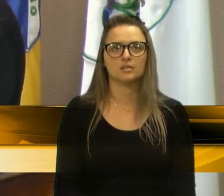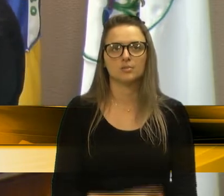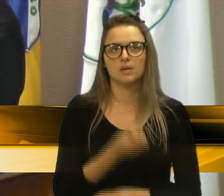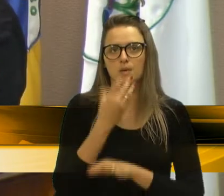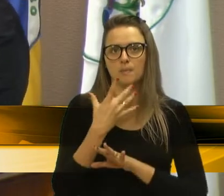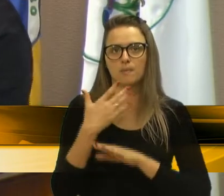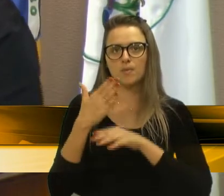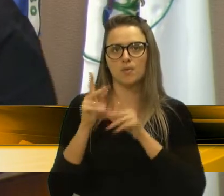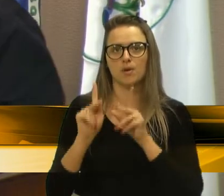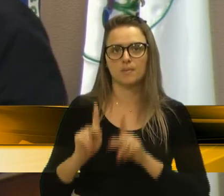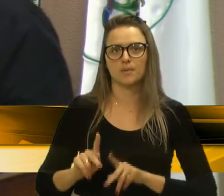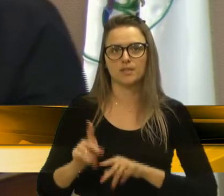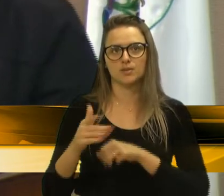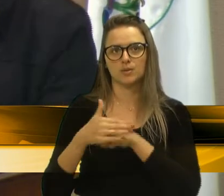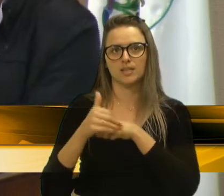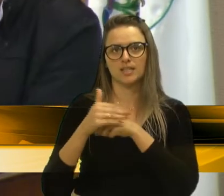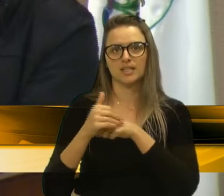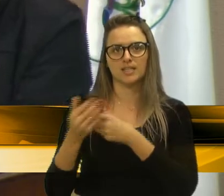através de um envelope ontem.